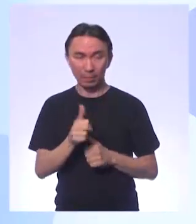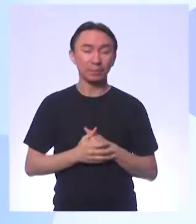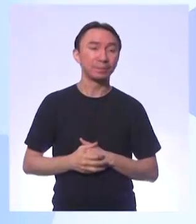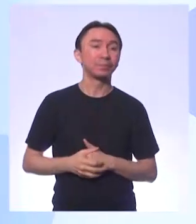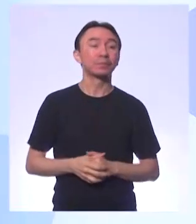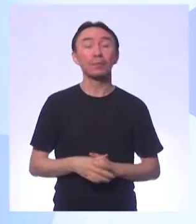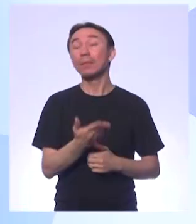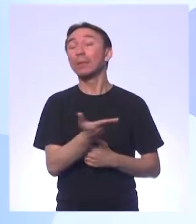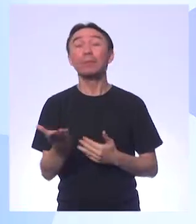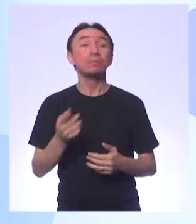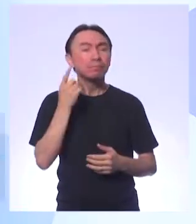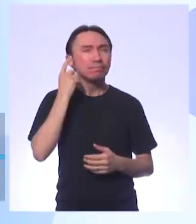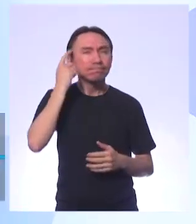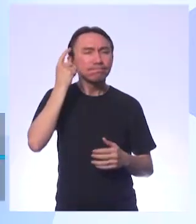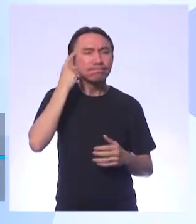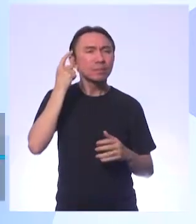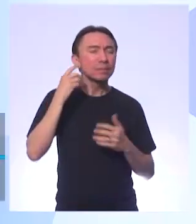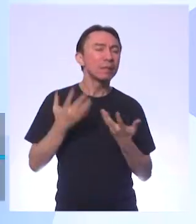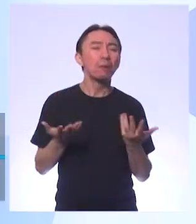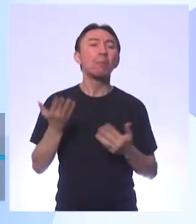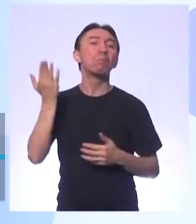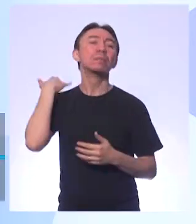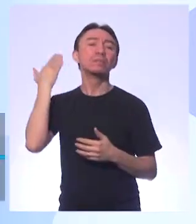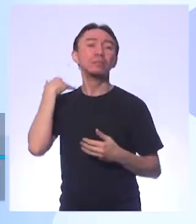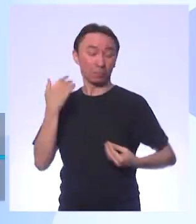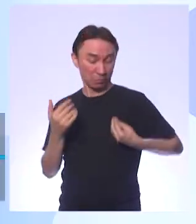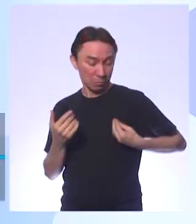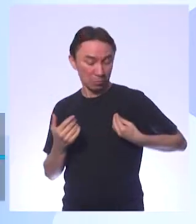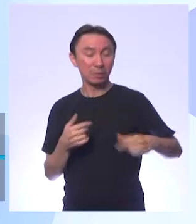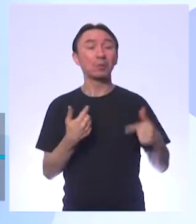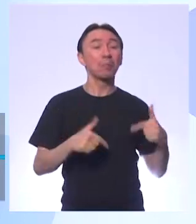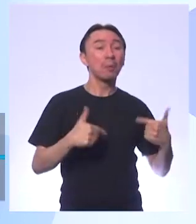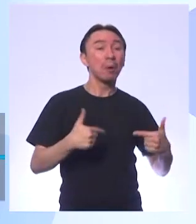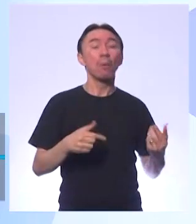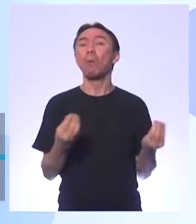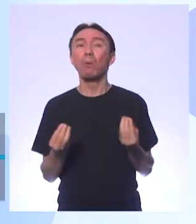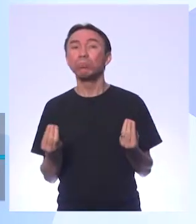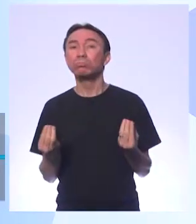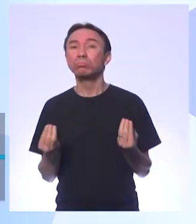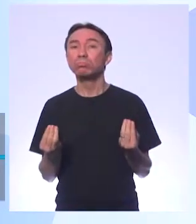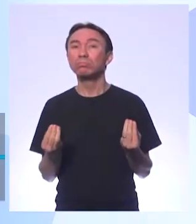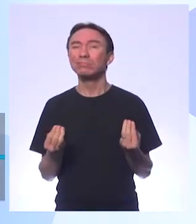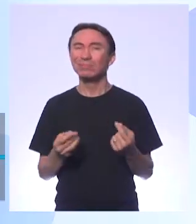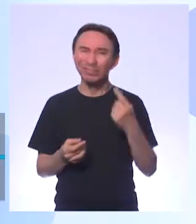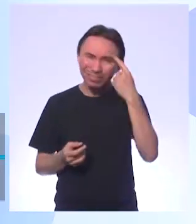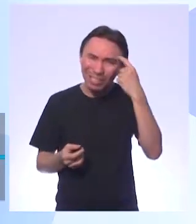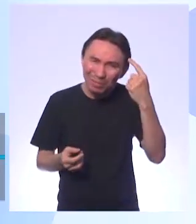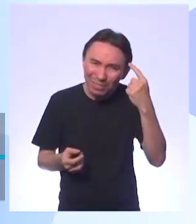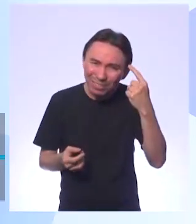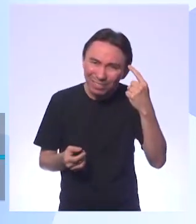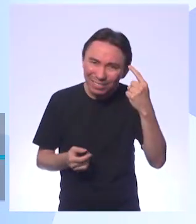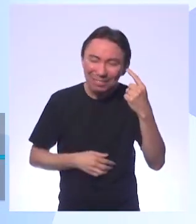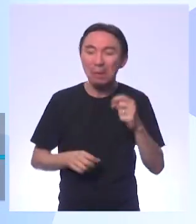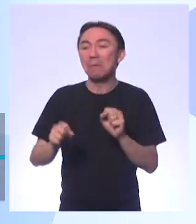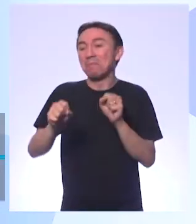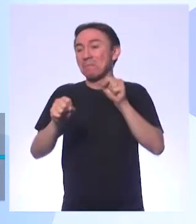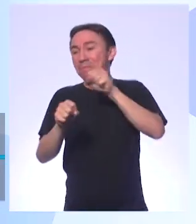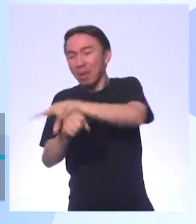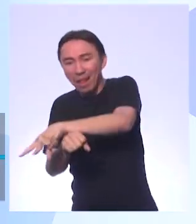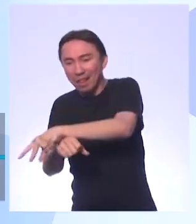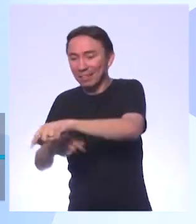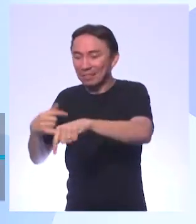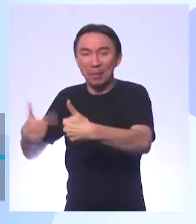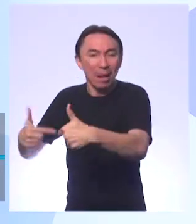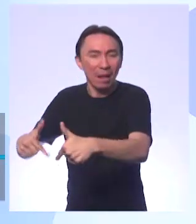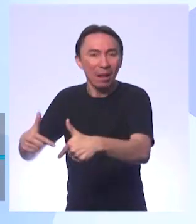Então, vamos pensar assim, ó, quais eram as condições de vida e trabalho? Pessoal, vocês se lembram que nem todos conseguiram aquele emprego na fábrica?